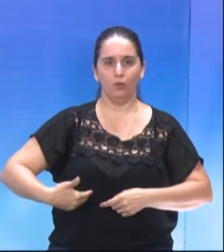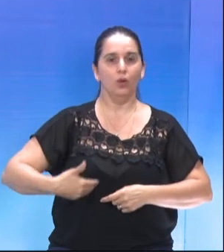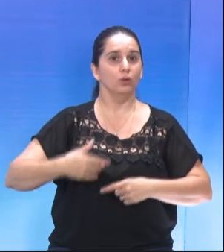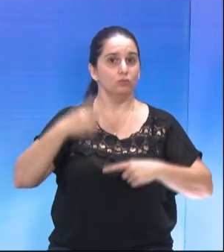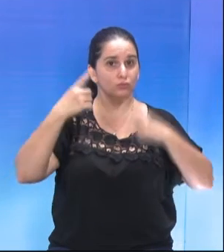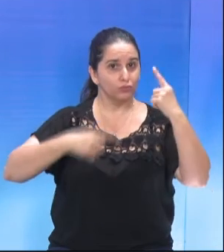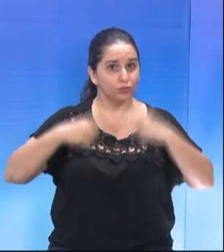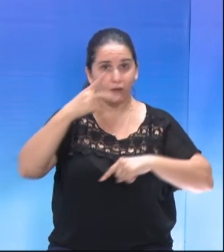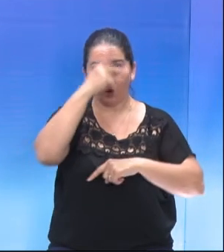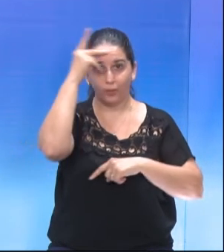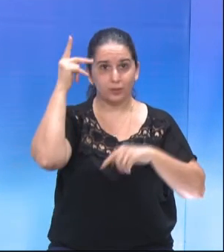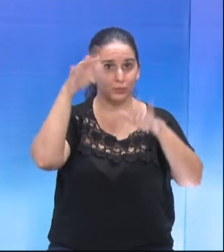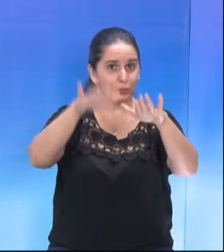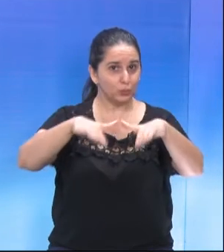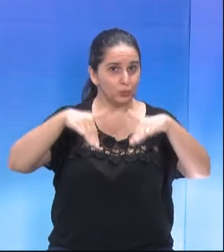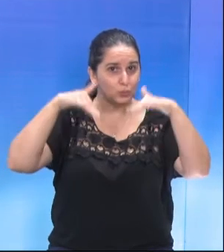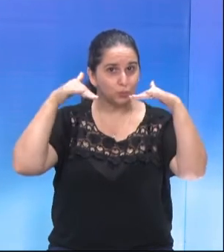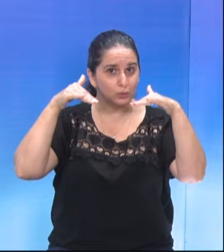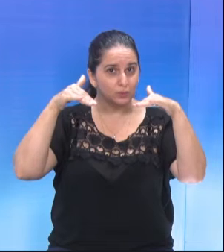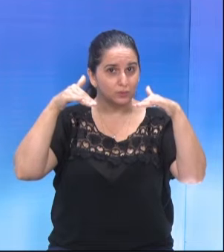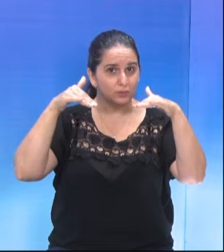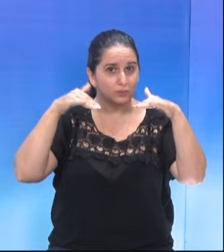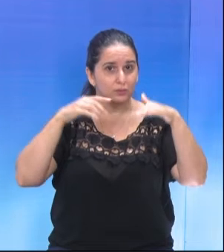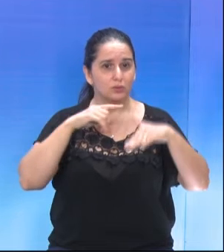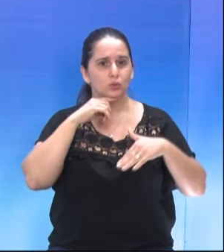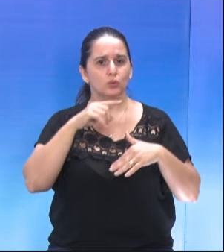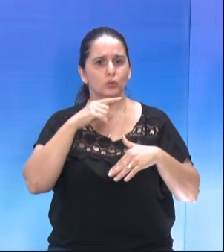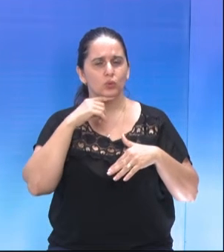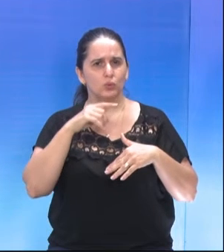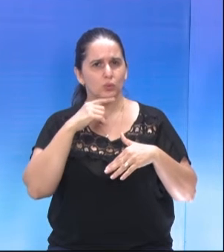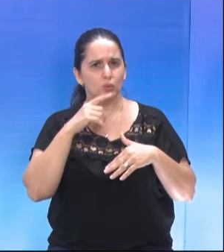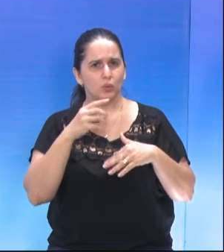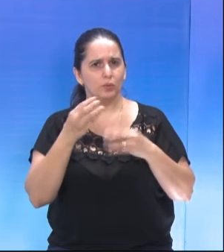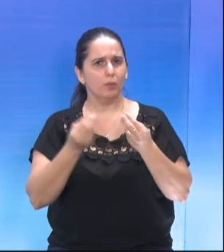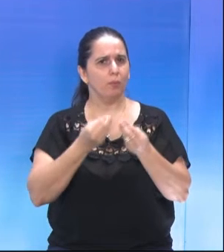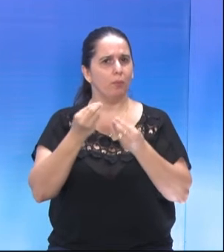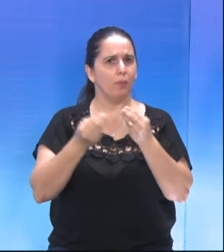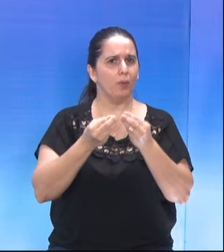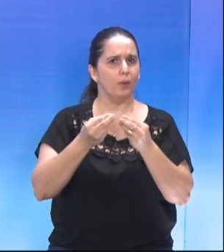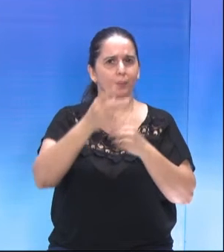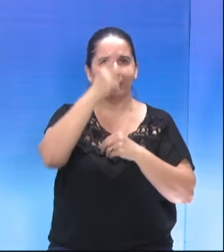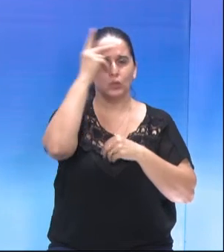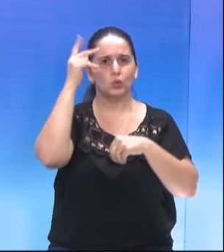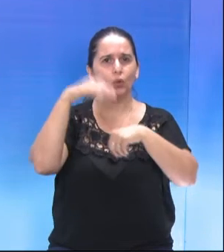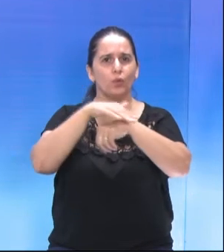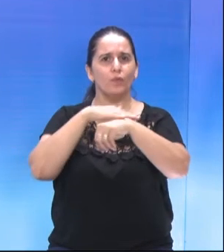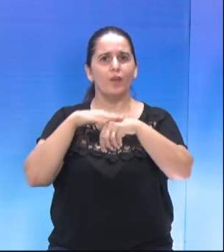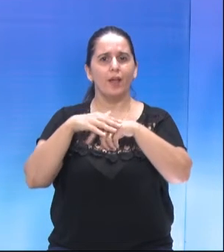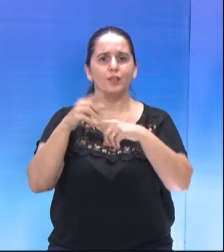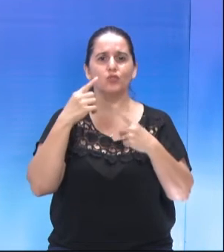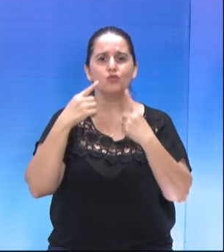público. Também há uma dúvida sobre essa questão. Poxa, profe,